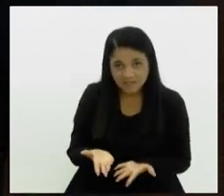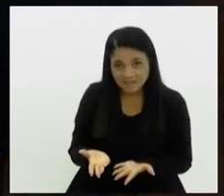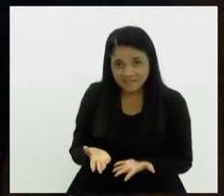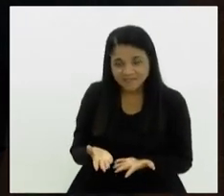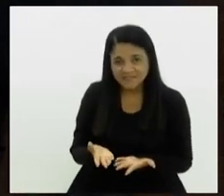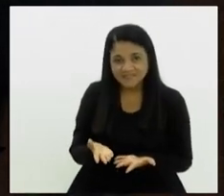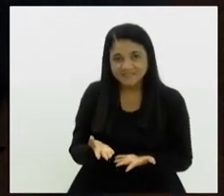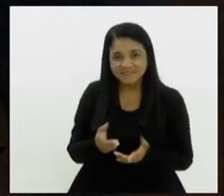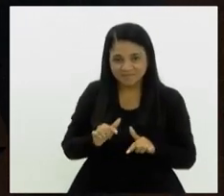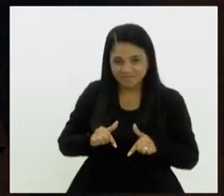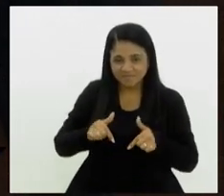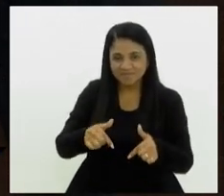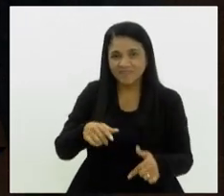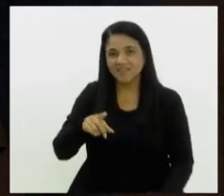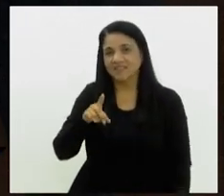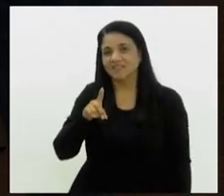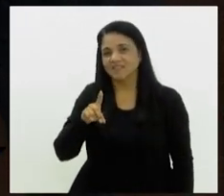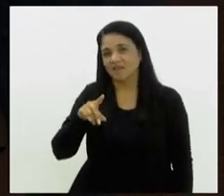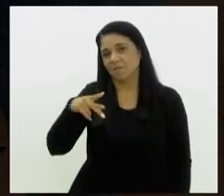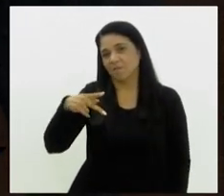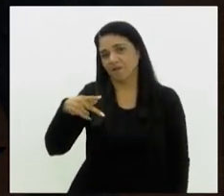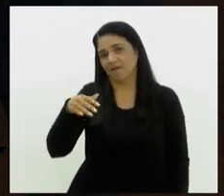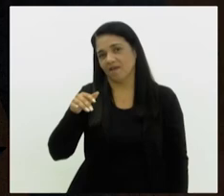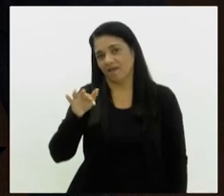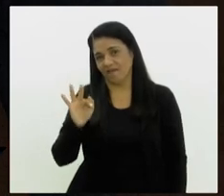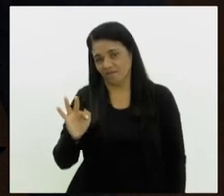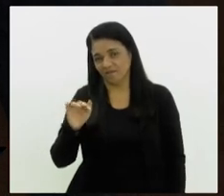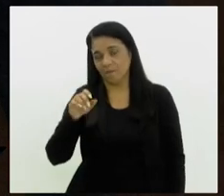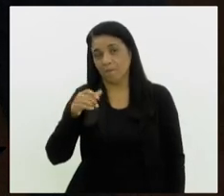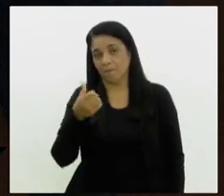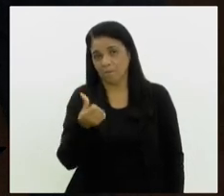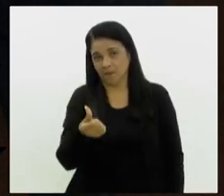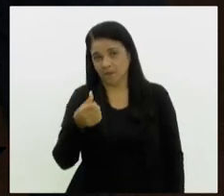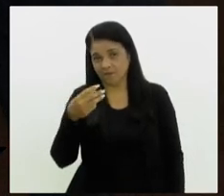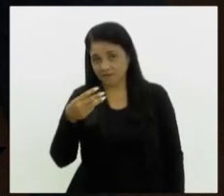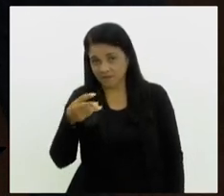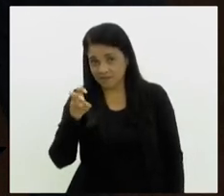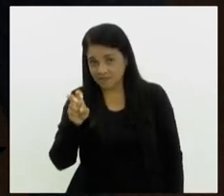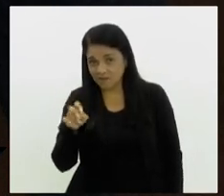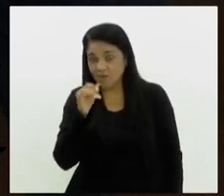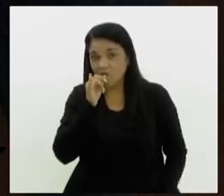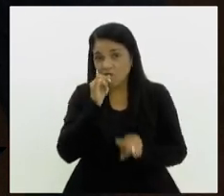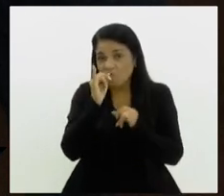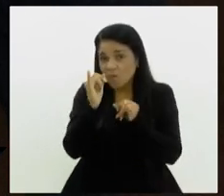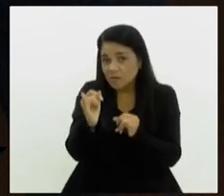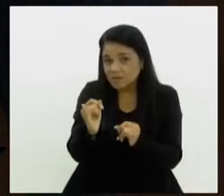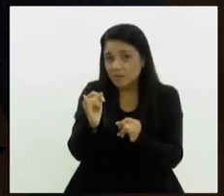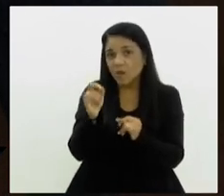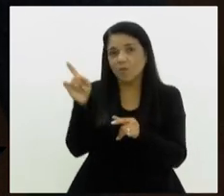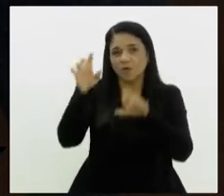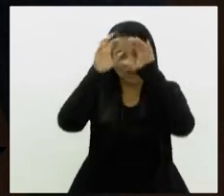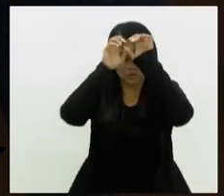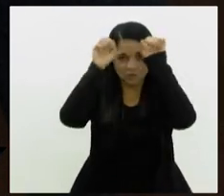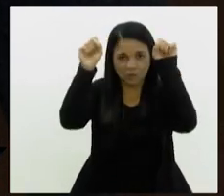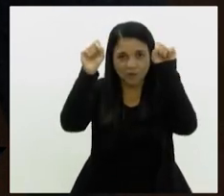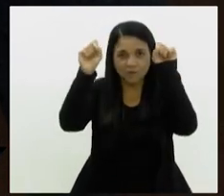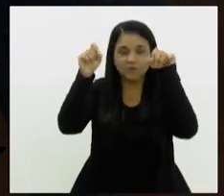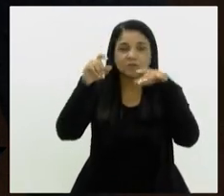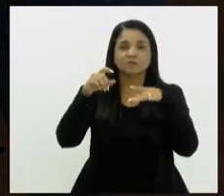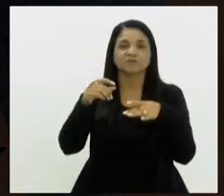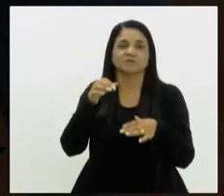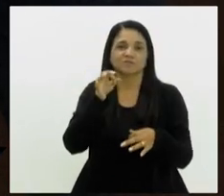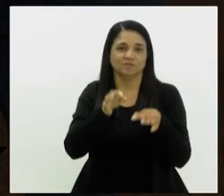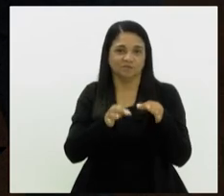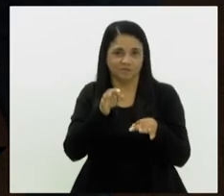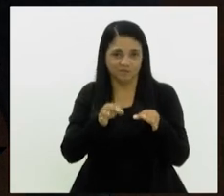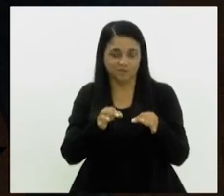que eles aplicassem a DPF 635, quem levou essas informações para o Supremo Tribunal, eu tenho